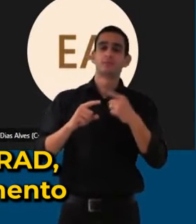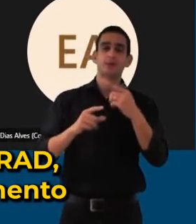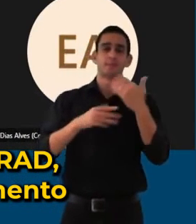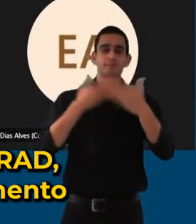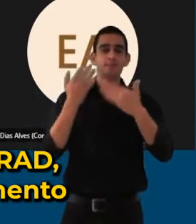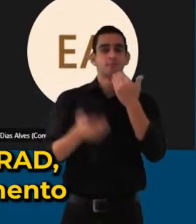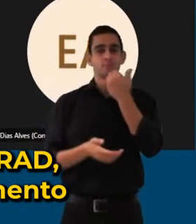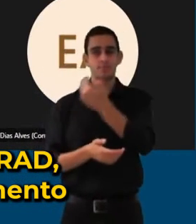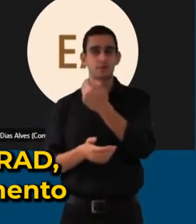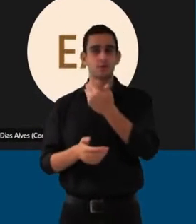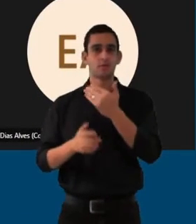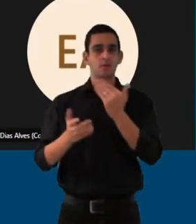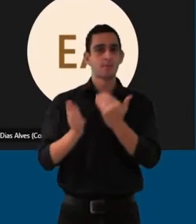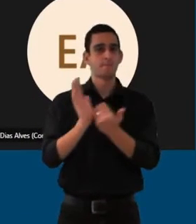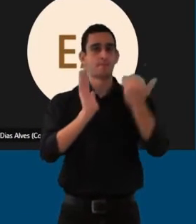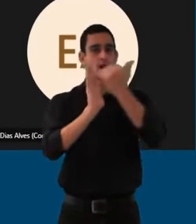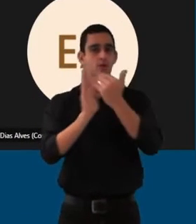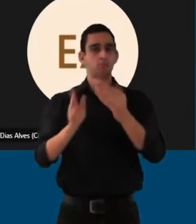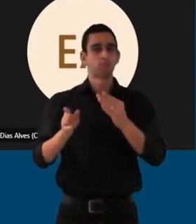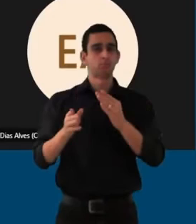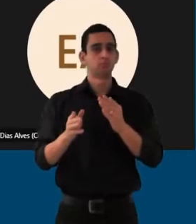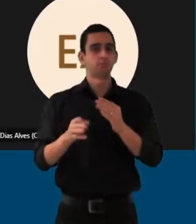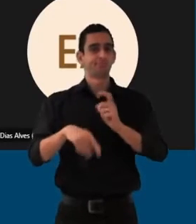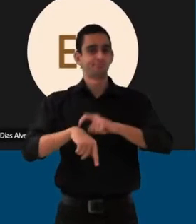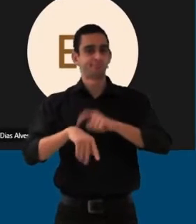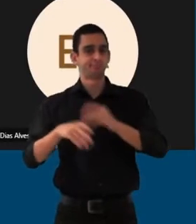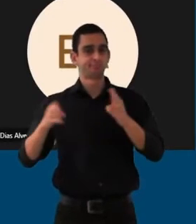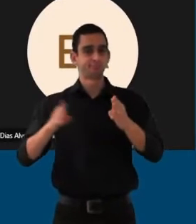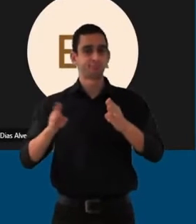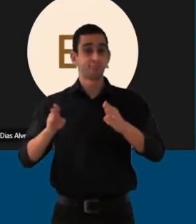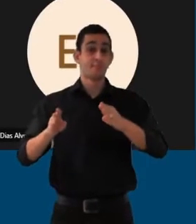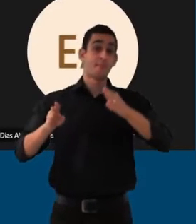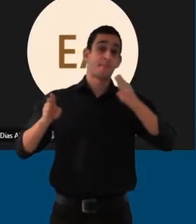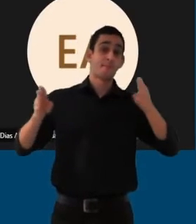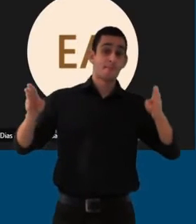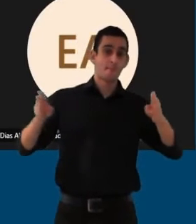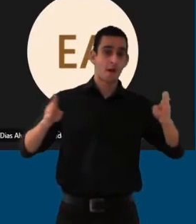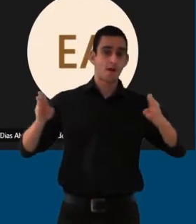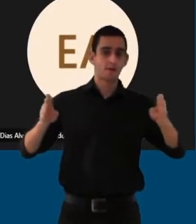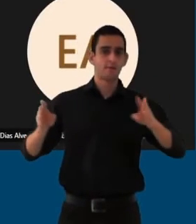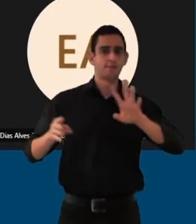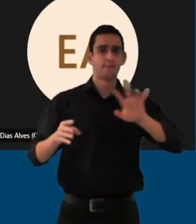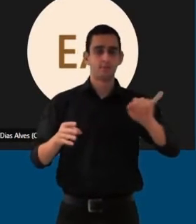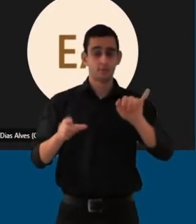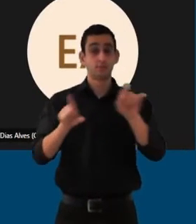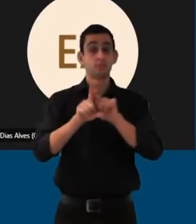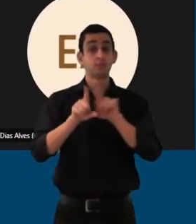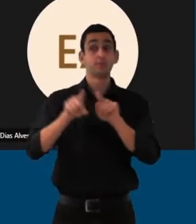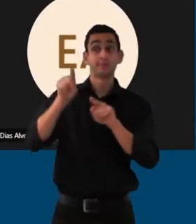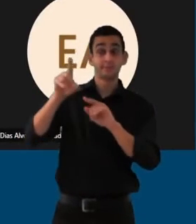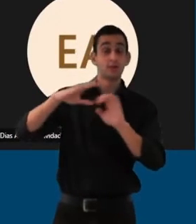PRAD, foi o esclarecimento sobre as exigências que o IBRAM